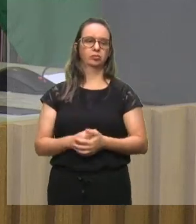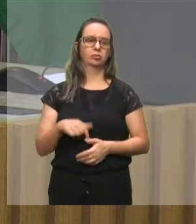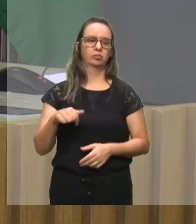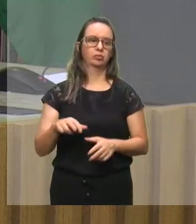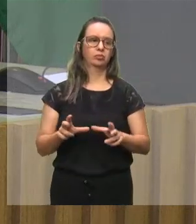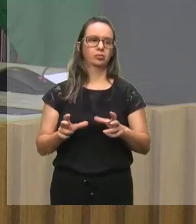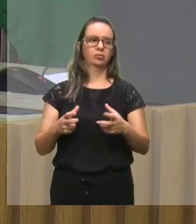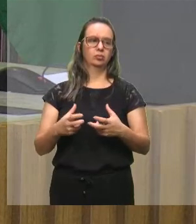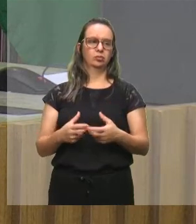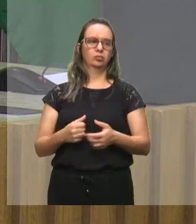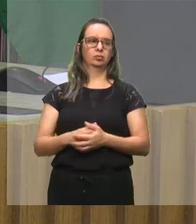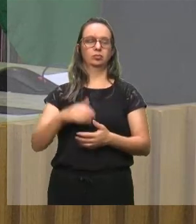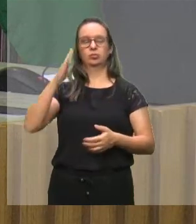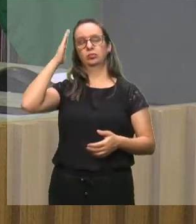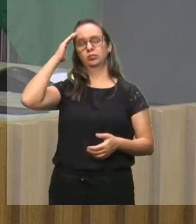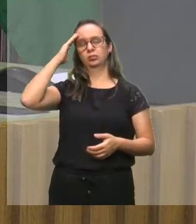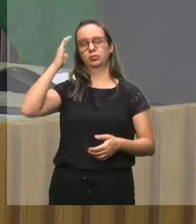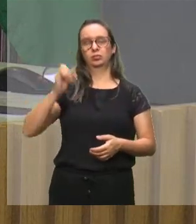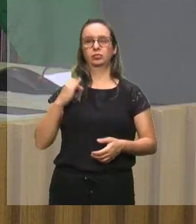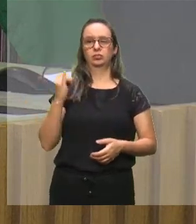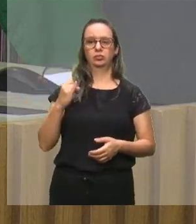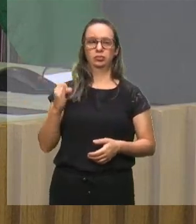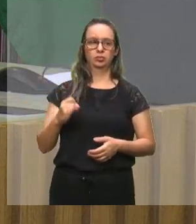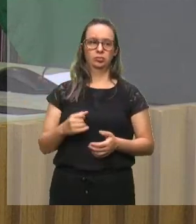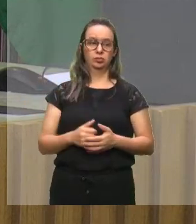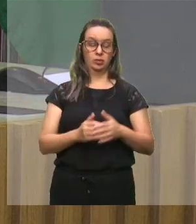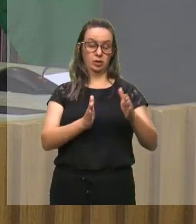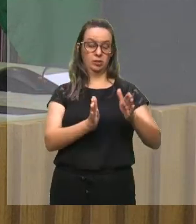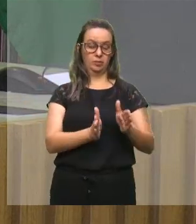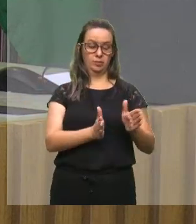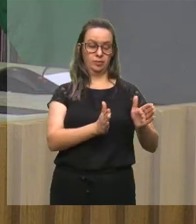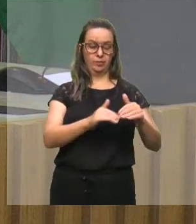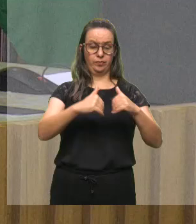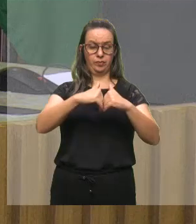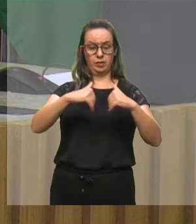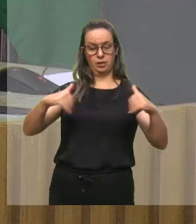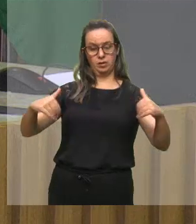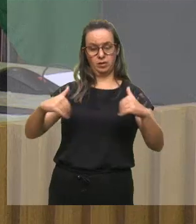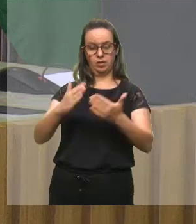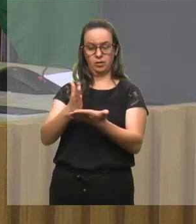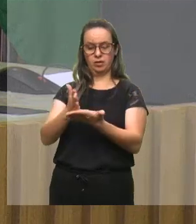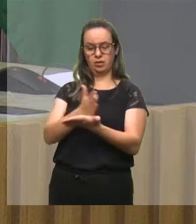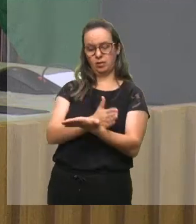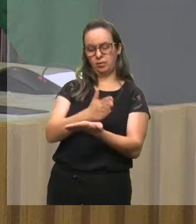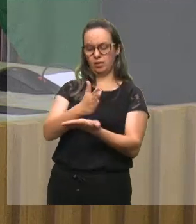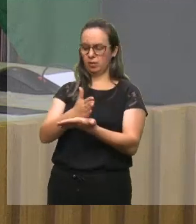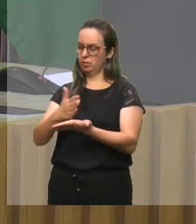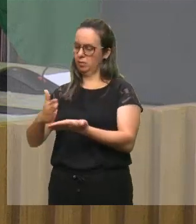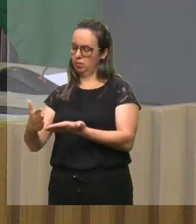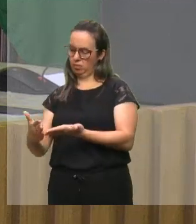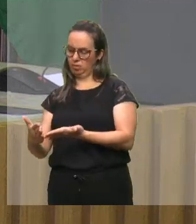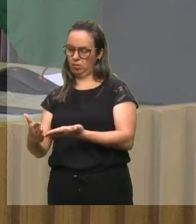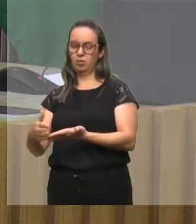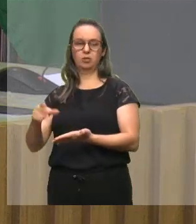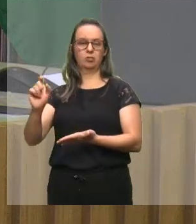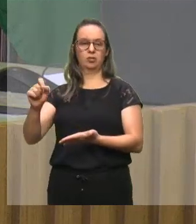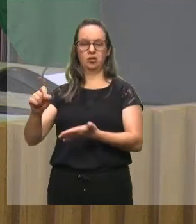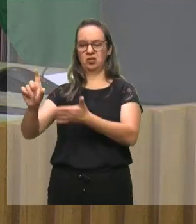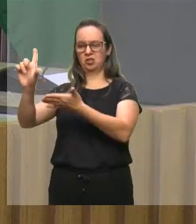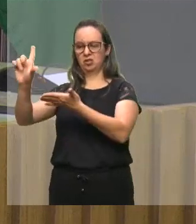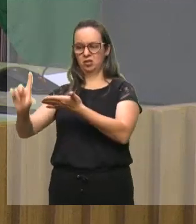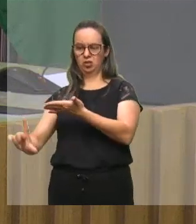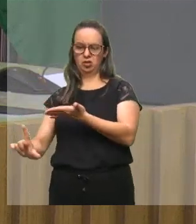da importância que é de separar a sua coleta, de separar o seu resíduo do que é o reciclável e do que é o